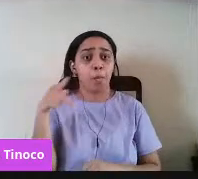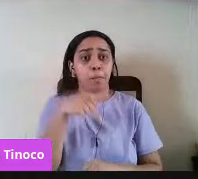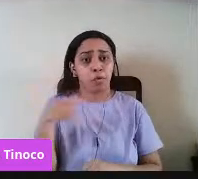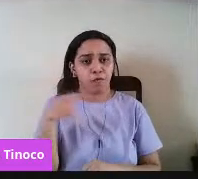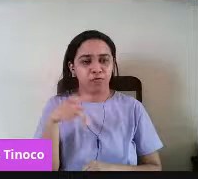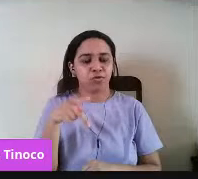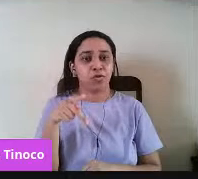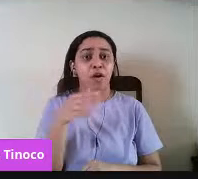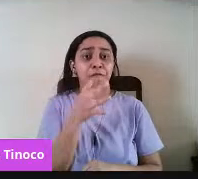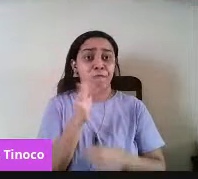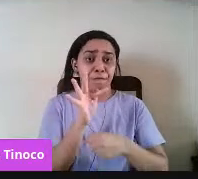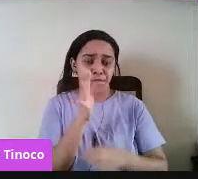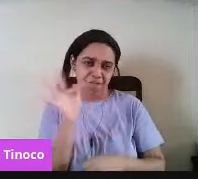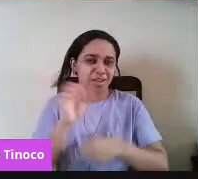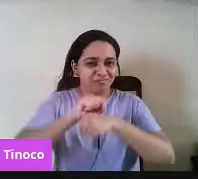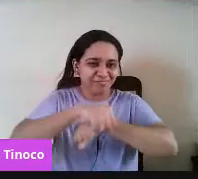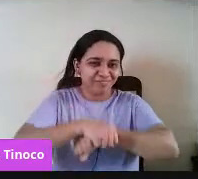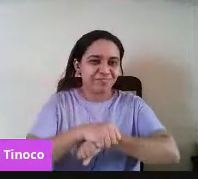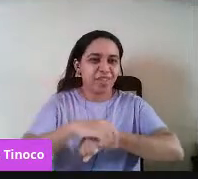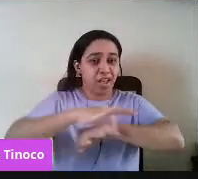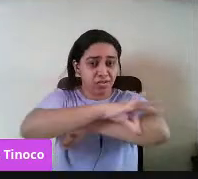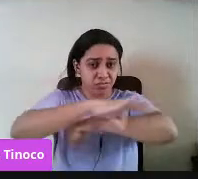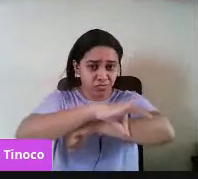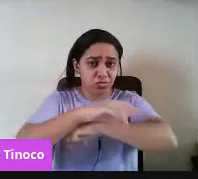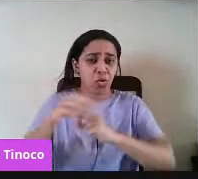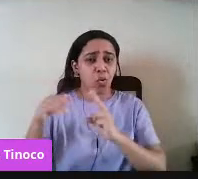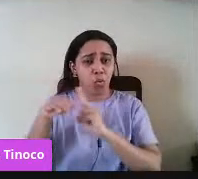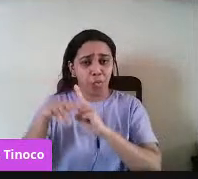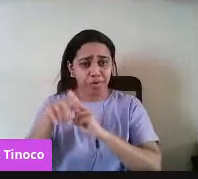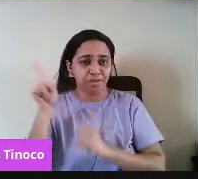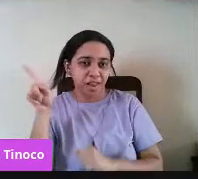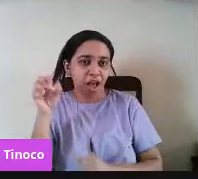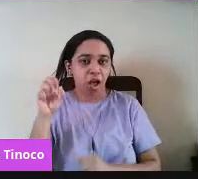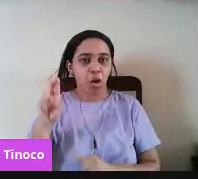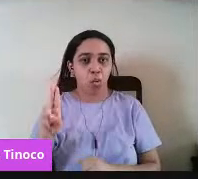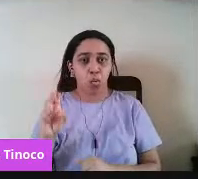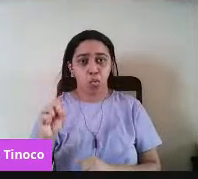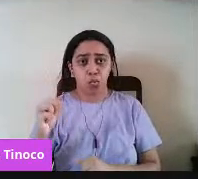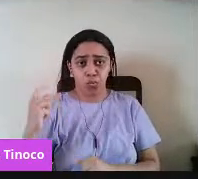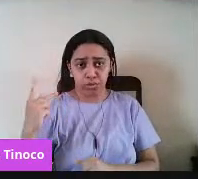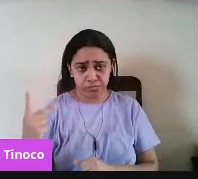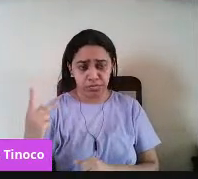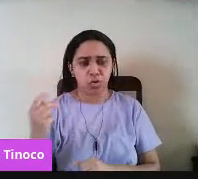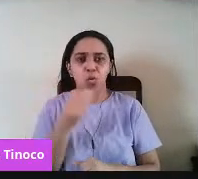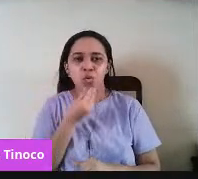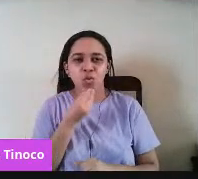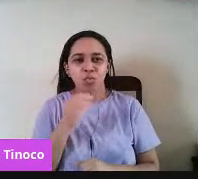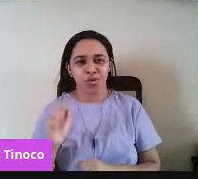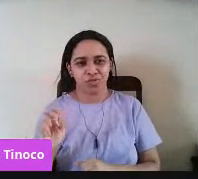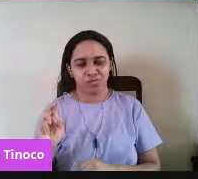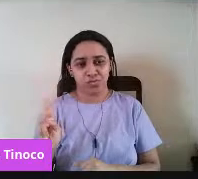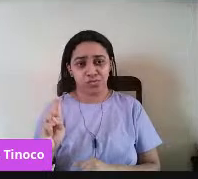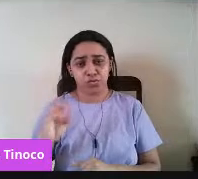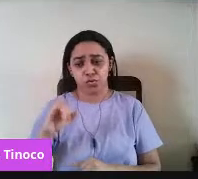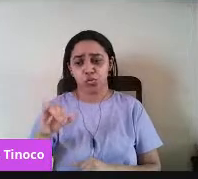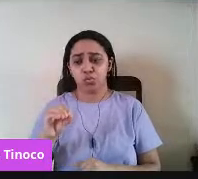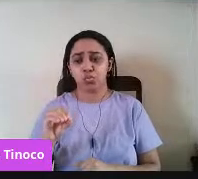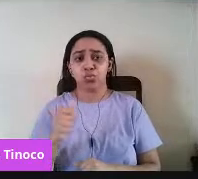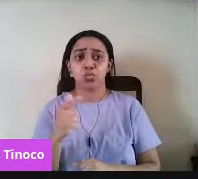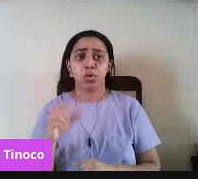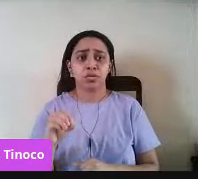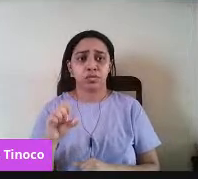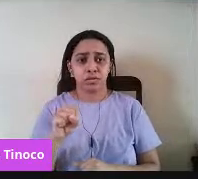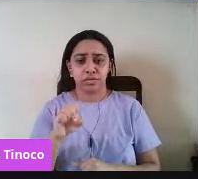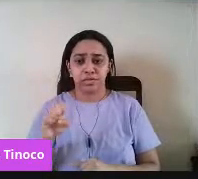Faculdade de Arquitetura e Urbanismo da Universidade de São Paulo, o senhor João Sete Whittaker Ferreira, é o